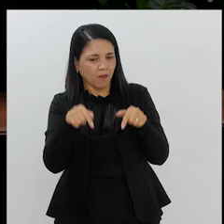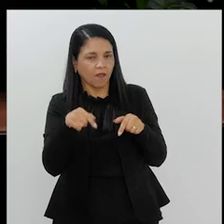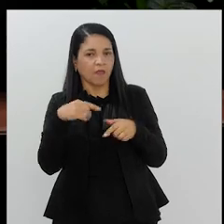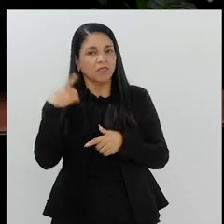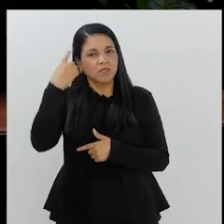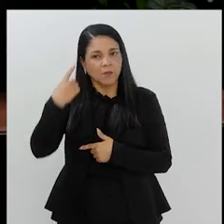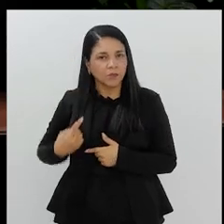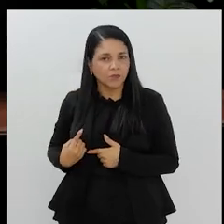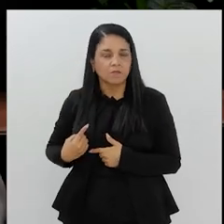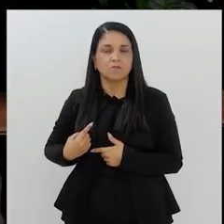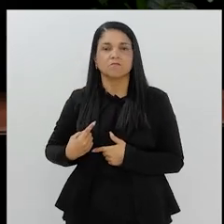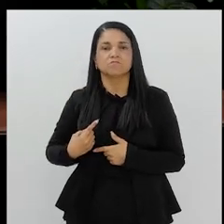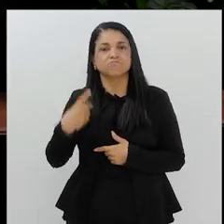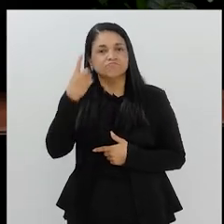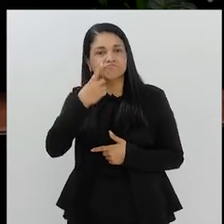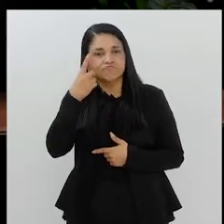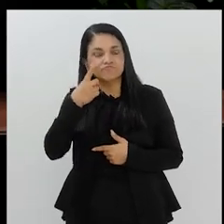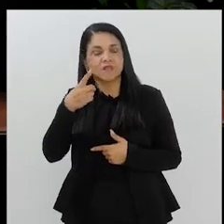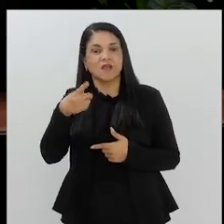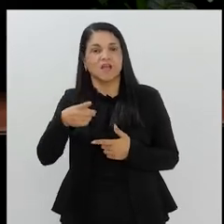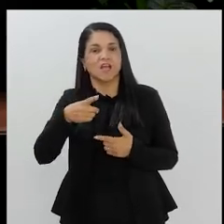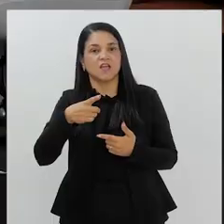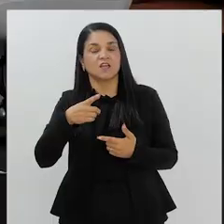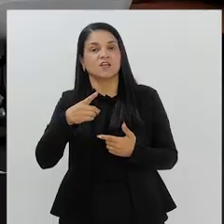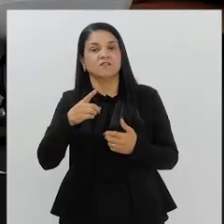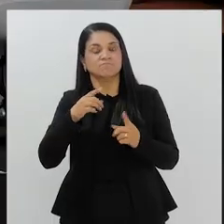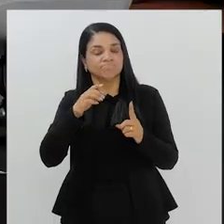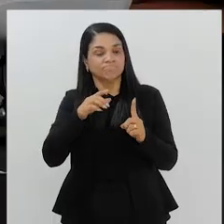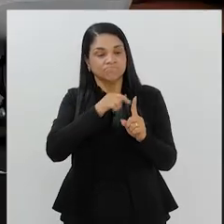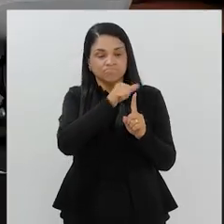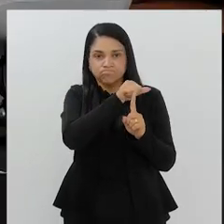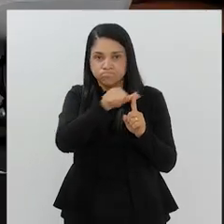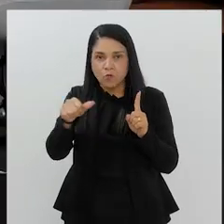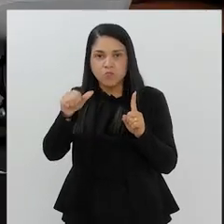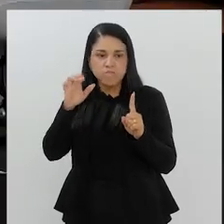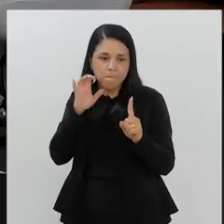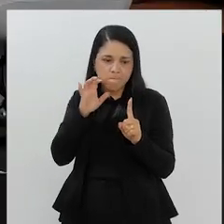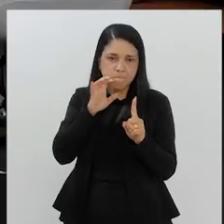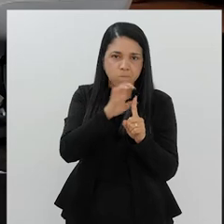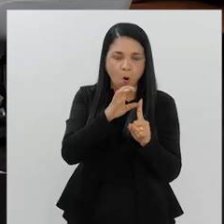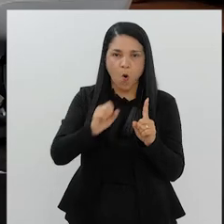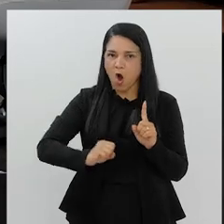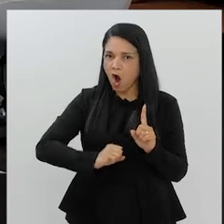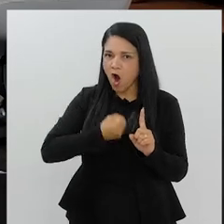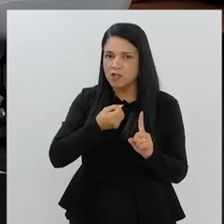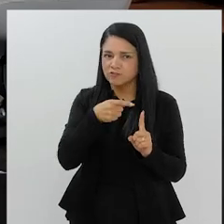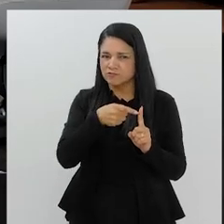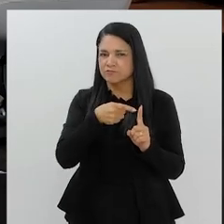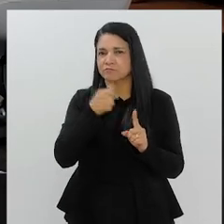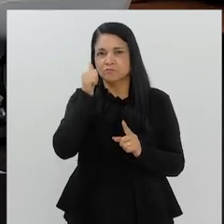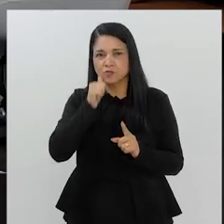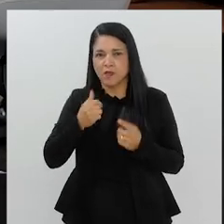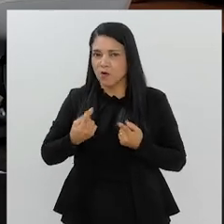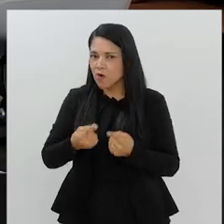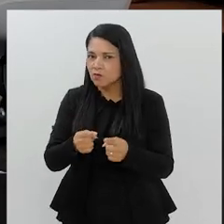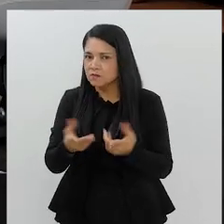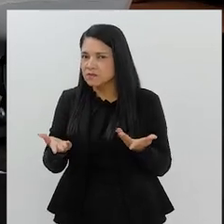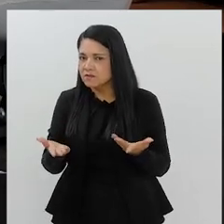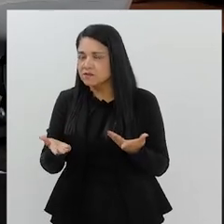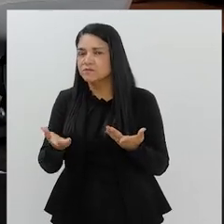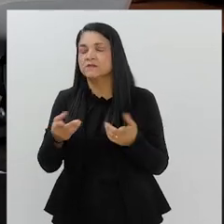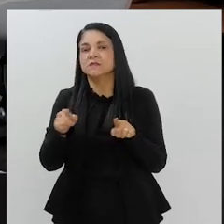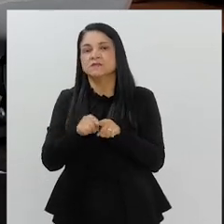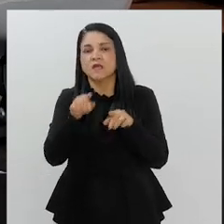deputada acabou empregando aqui que é muito forte a misogenia n estruturante aquela que afeta inclusive questões